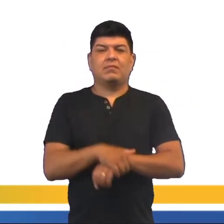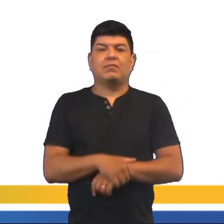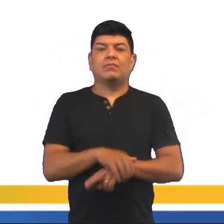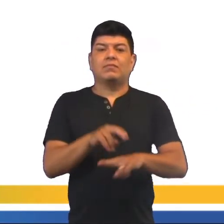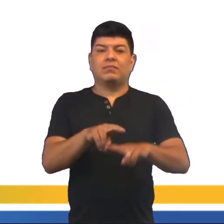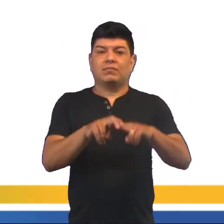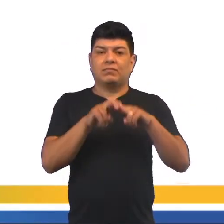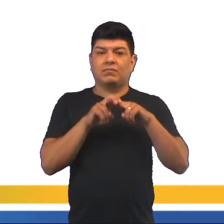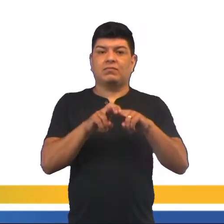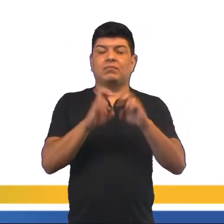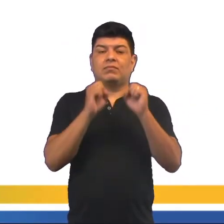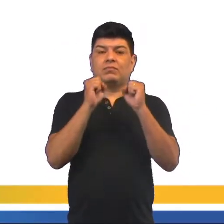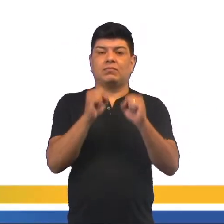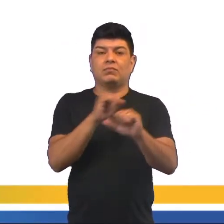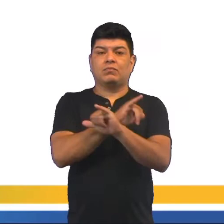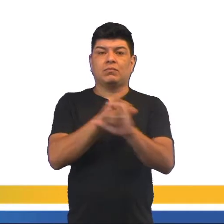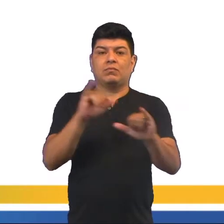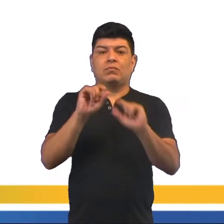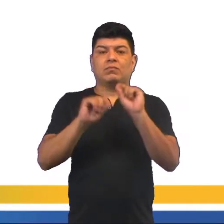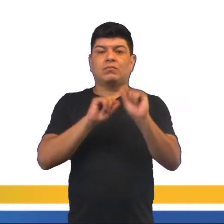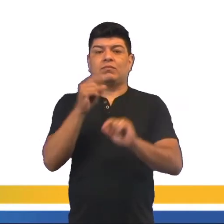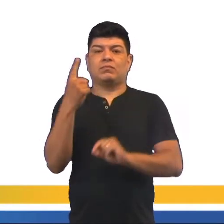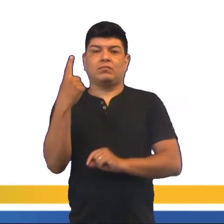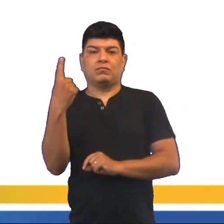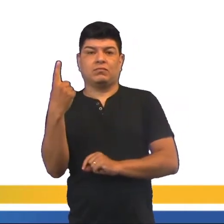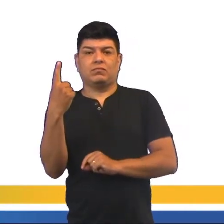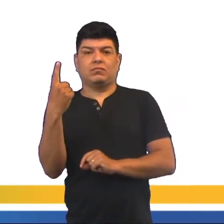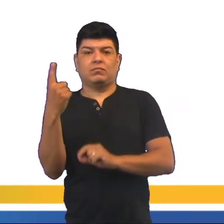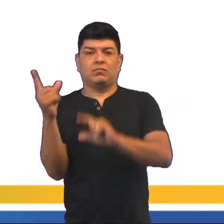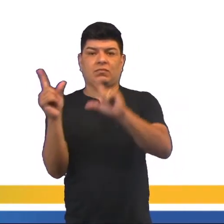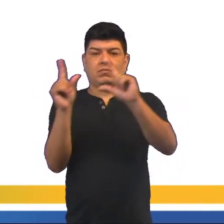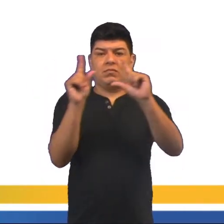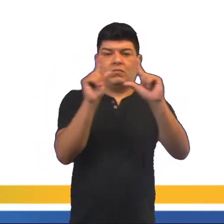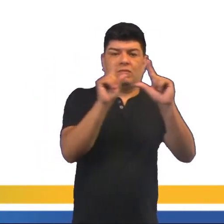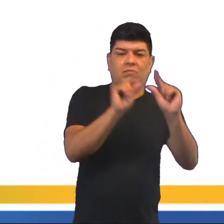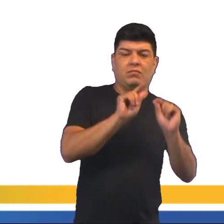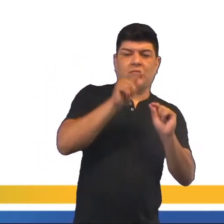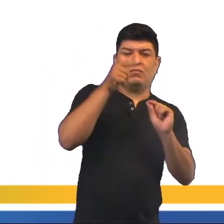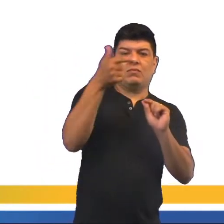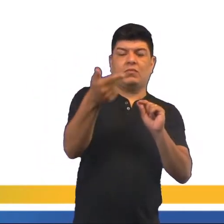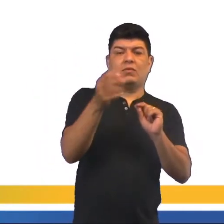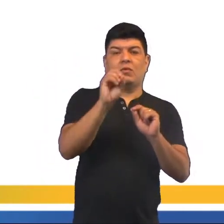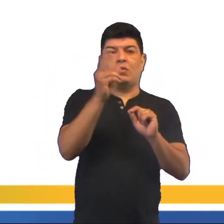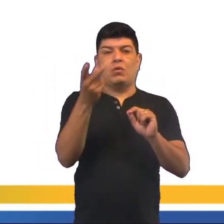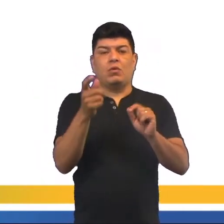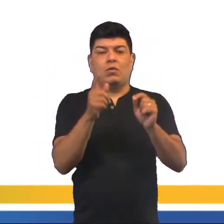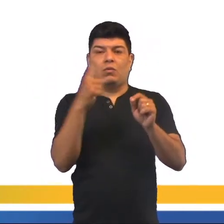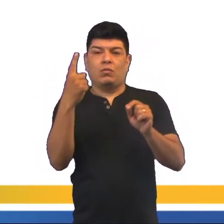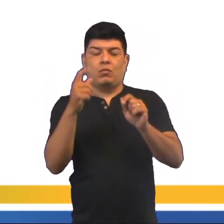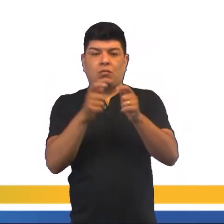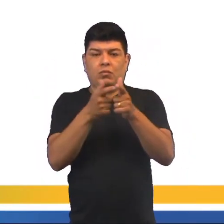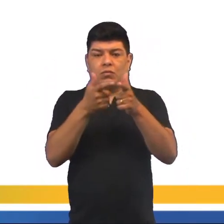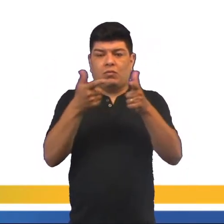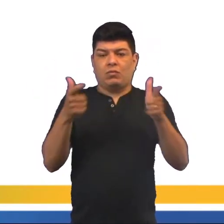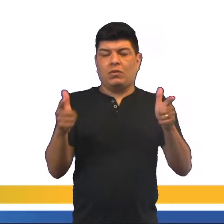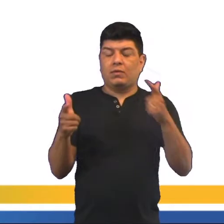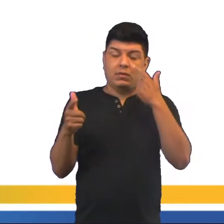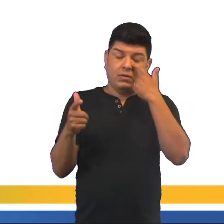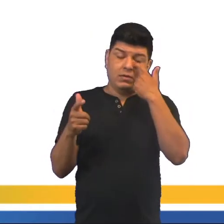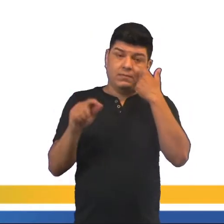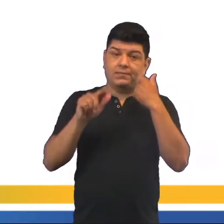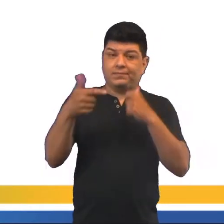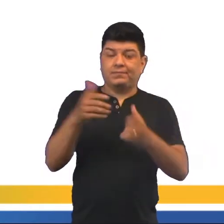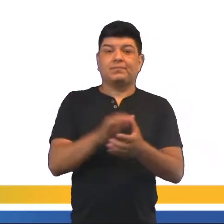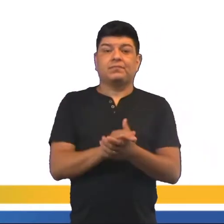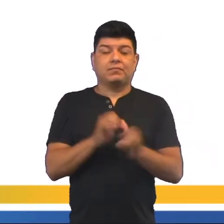nós podemos dizer que né, é a redução do outro ou que um é a ampliação do outro. Pode ser,